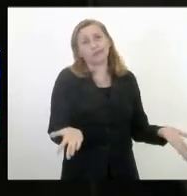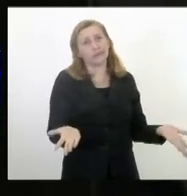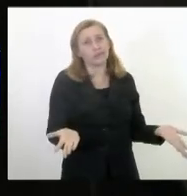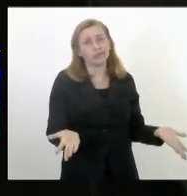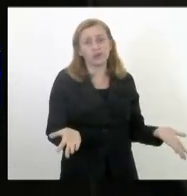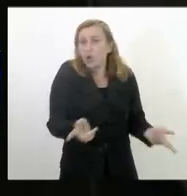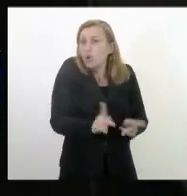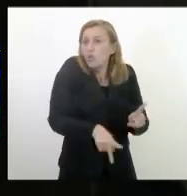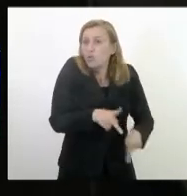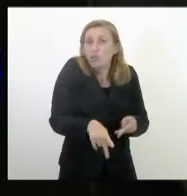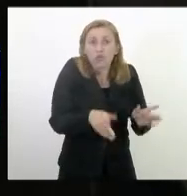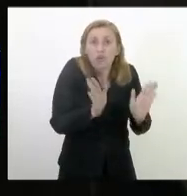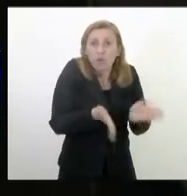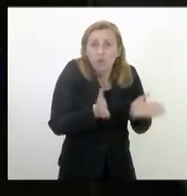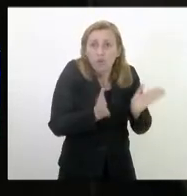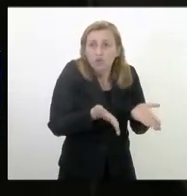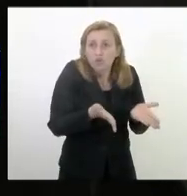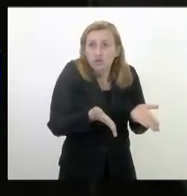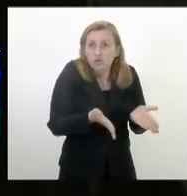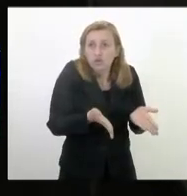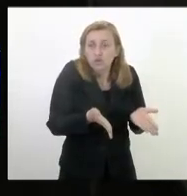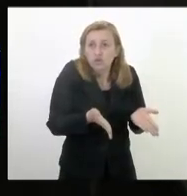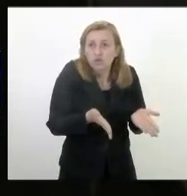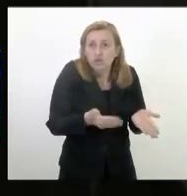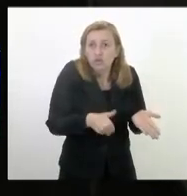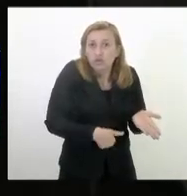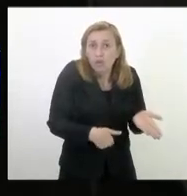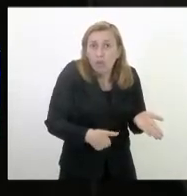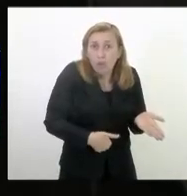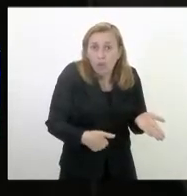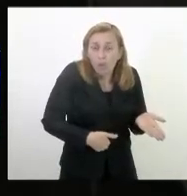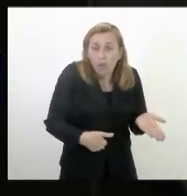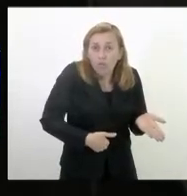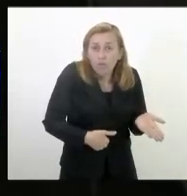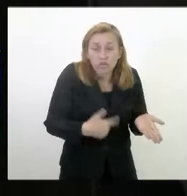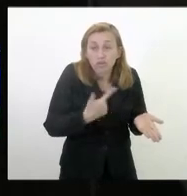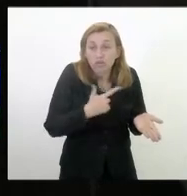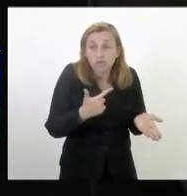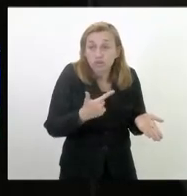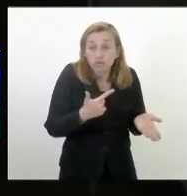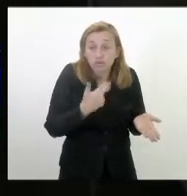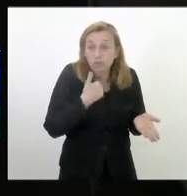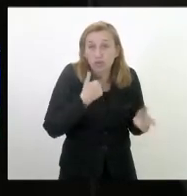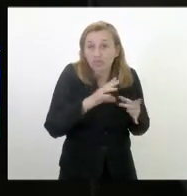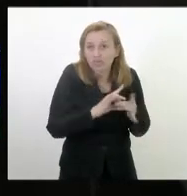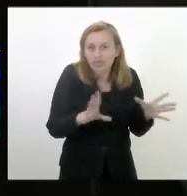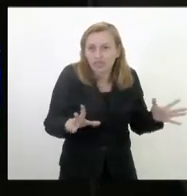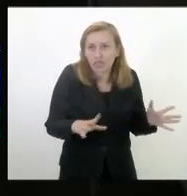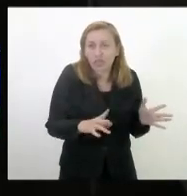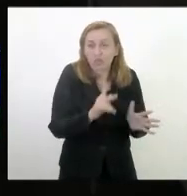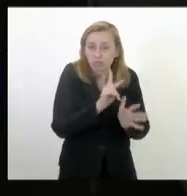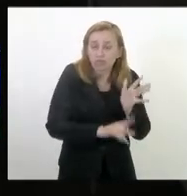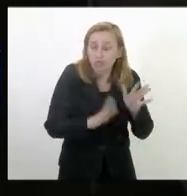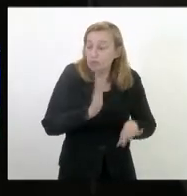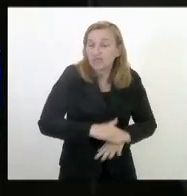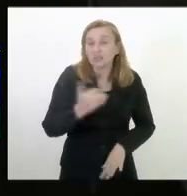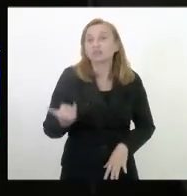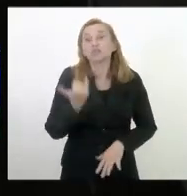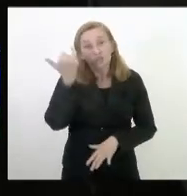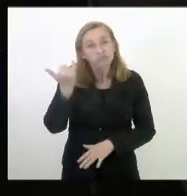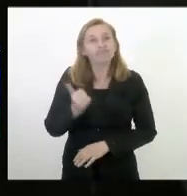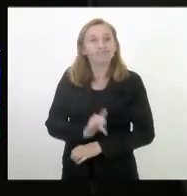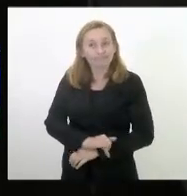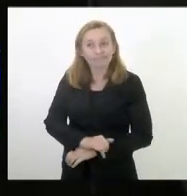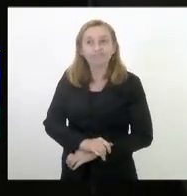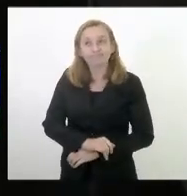a população hoje está passando a míngua, nós não podemos abrir mão. É um dos projetos mais importantes, é um dos